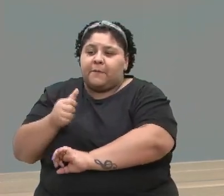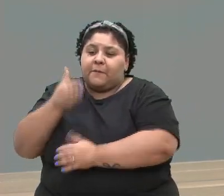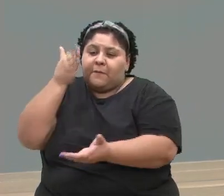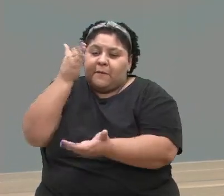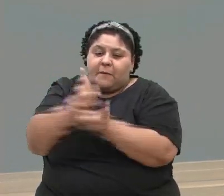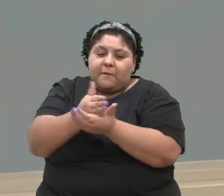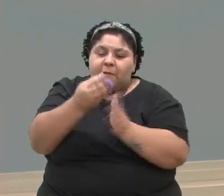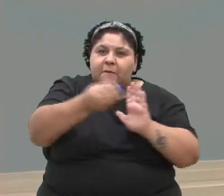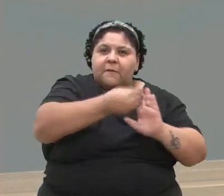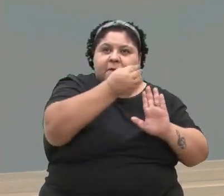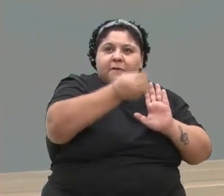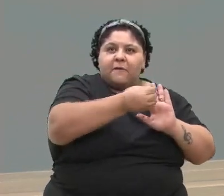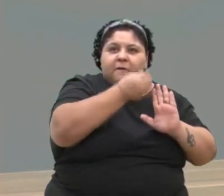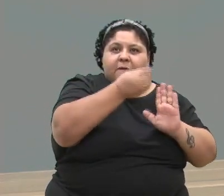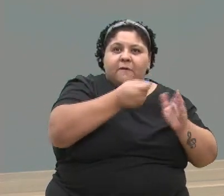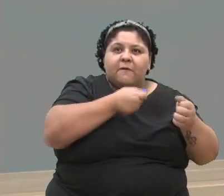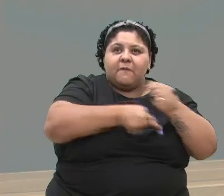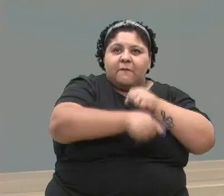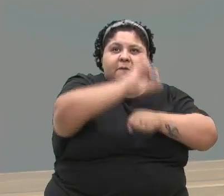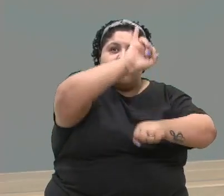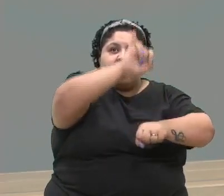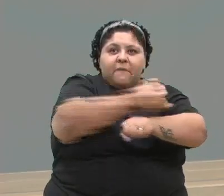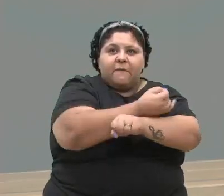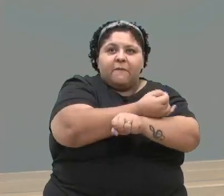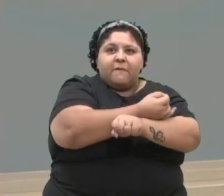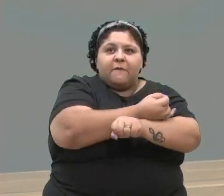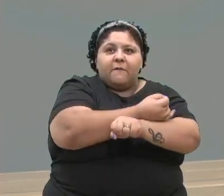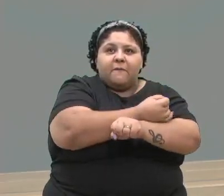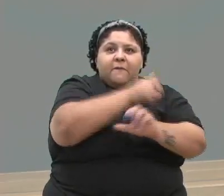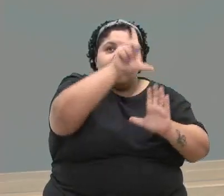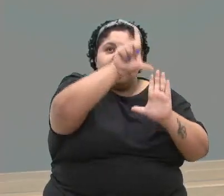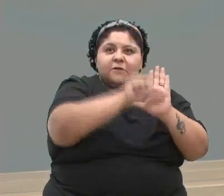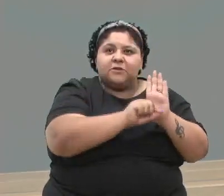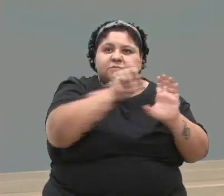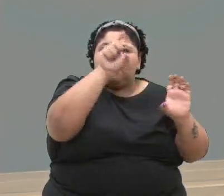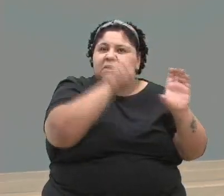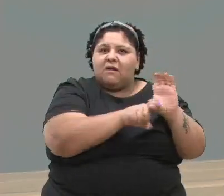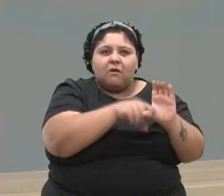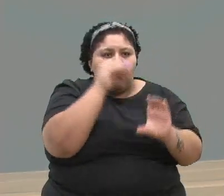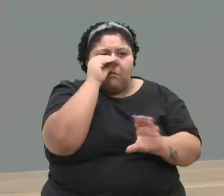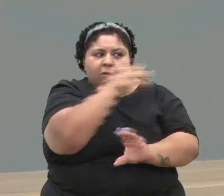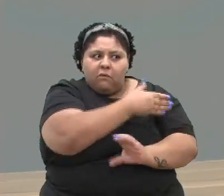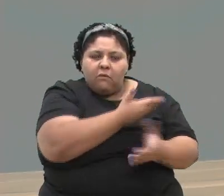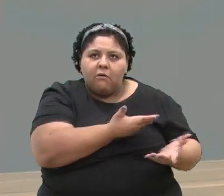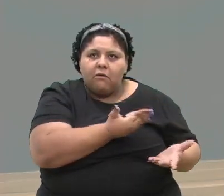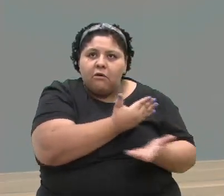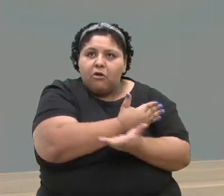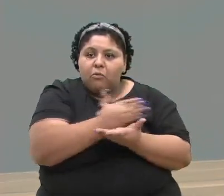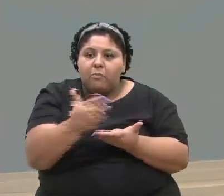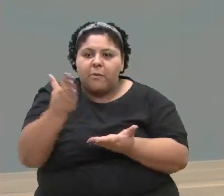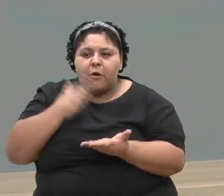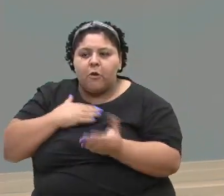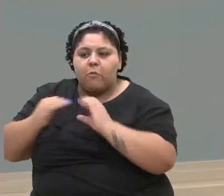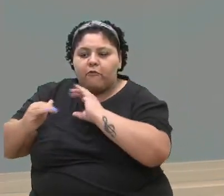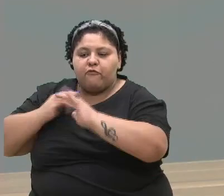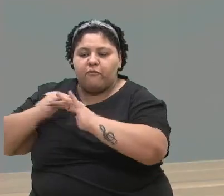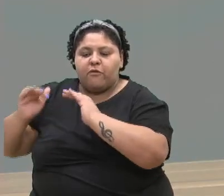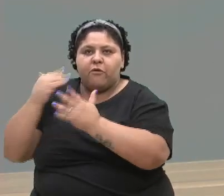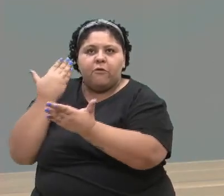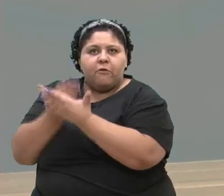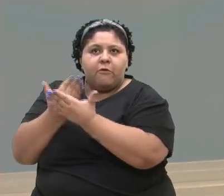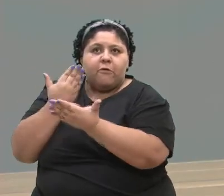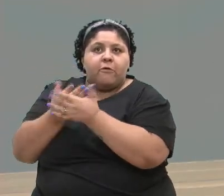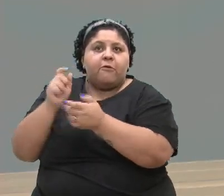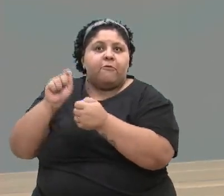do orçamento ao pagamento de juros e amortização. É um horror isso aqui. Desde o meu movimento estudantil, que faz